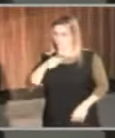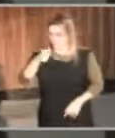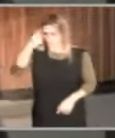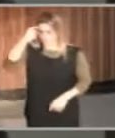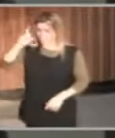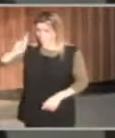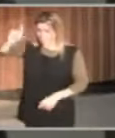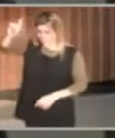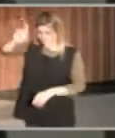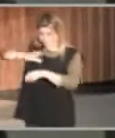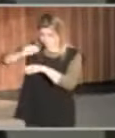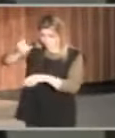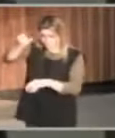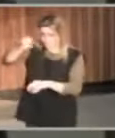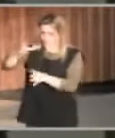vida